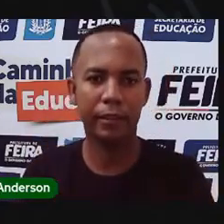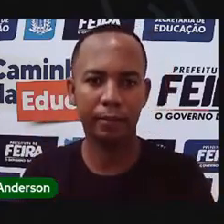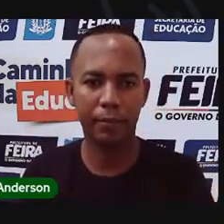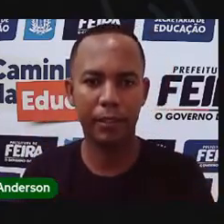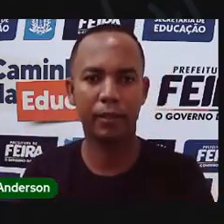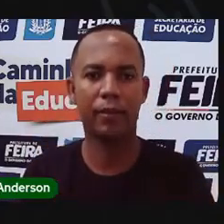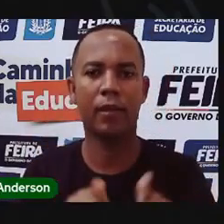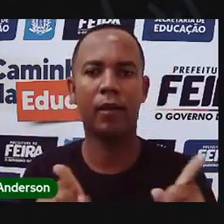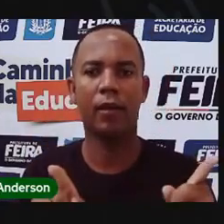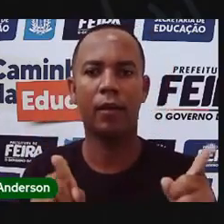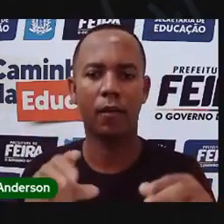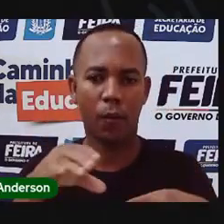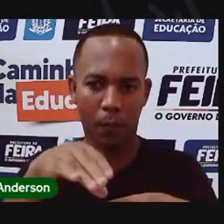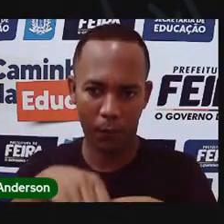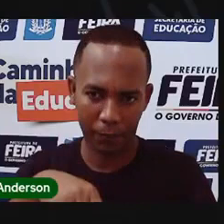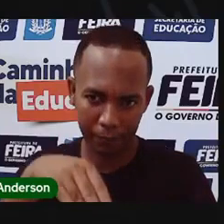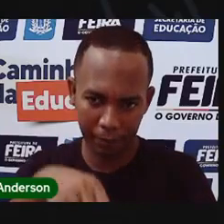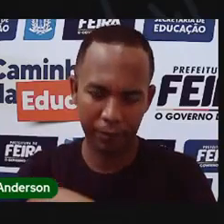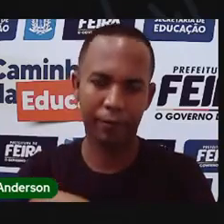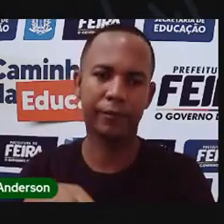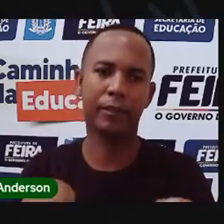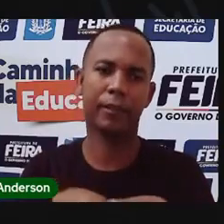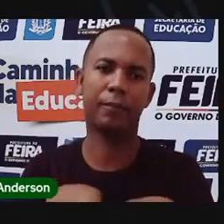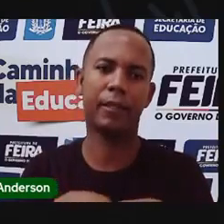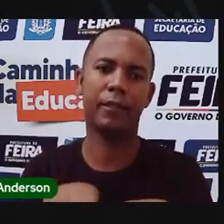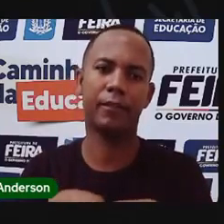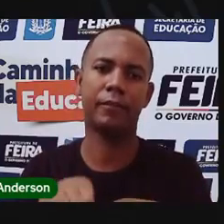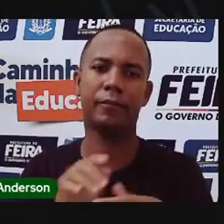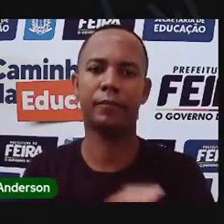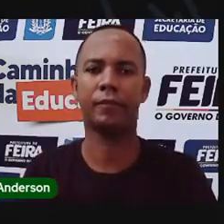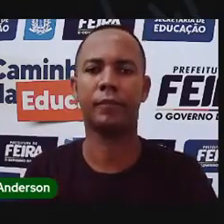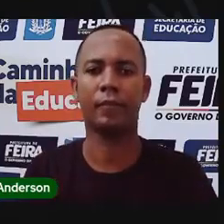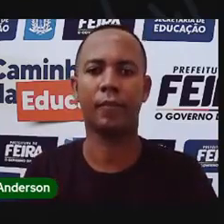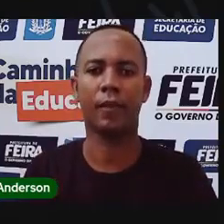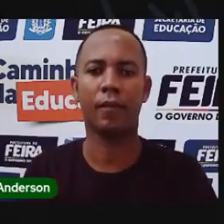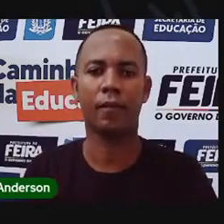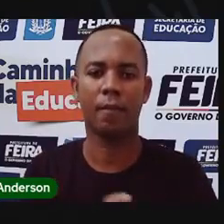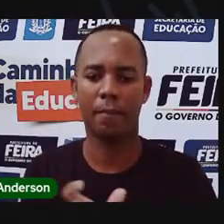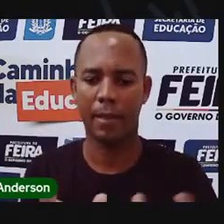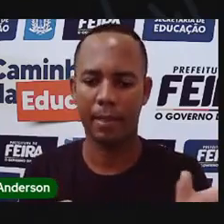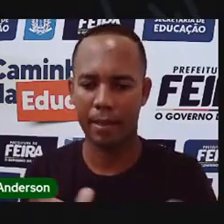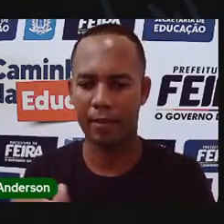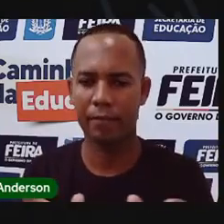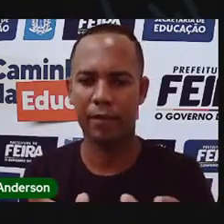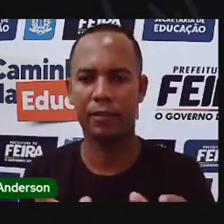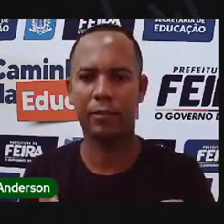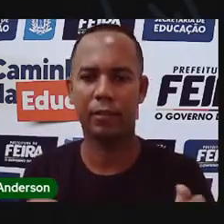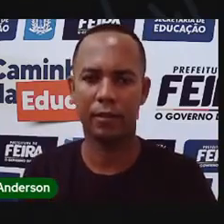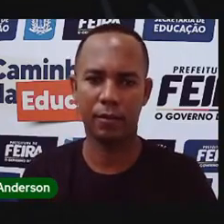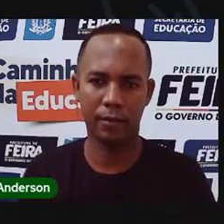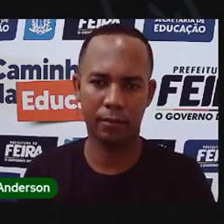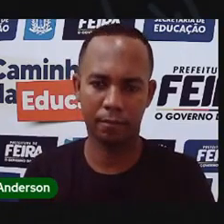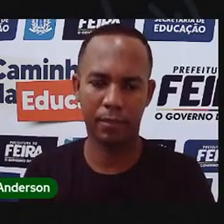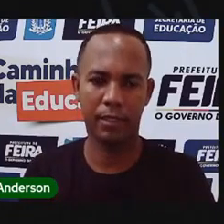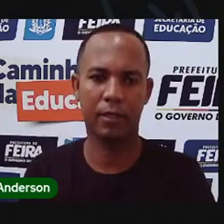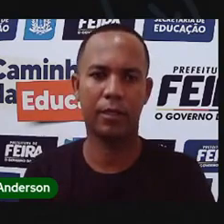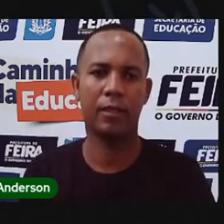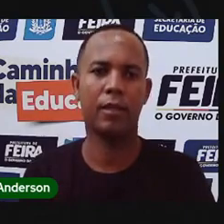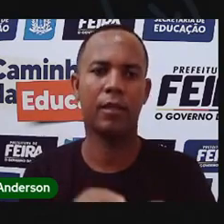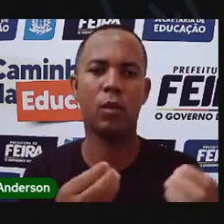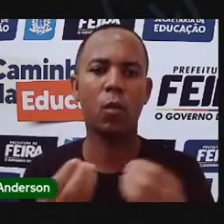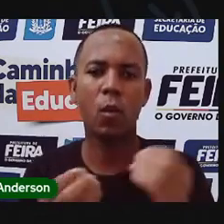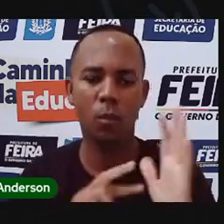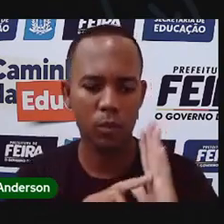um cordel, certo? Algumas palavras no cordel, você pode não saber o que significa, até